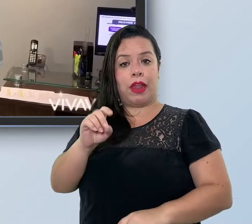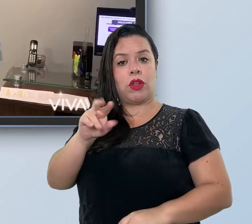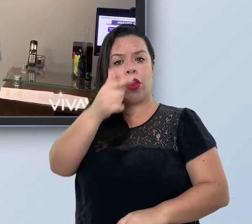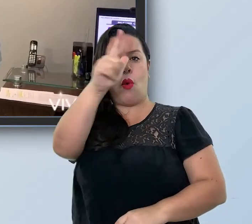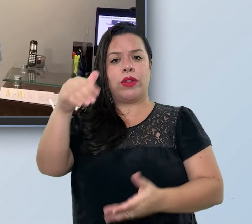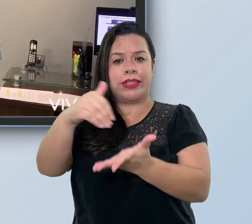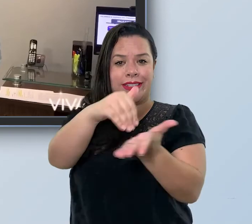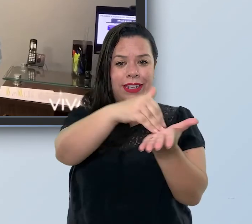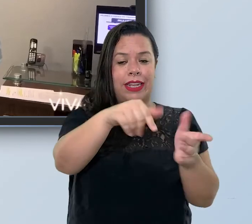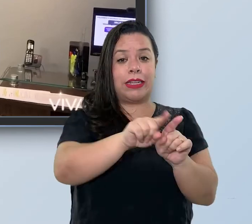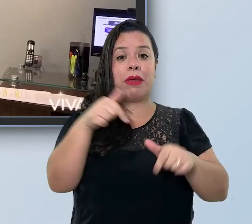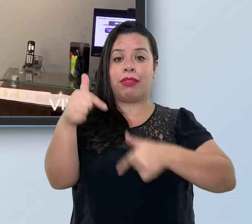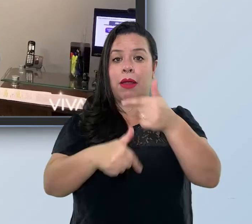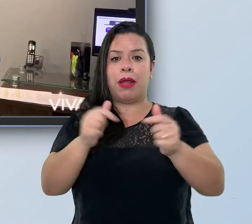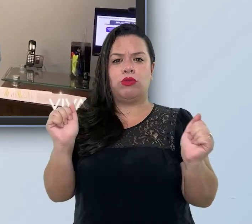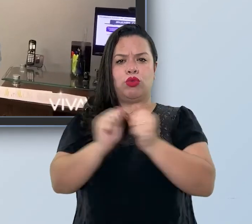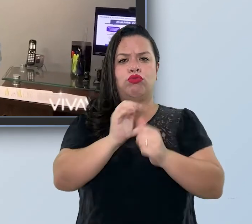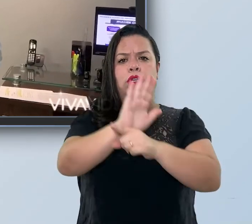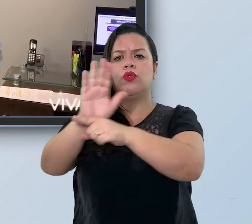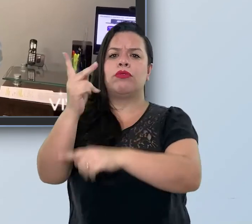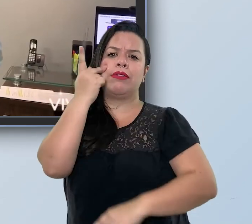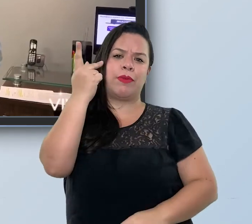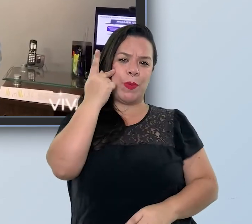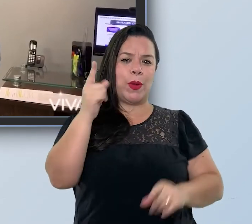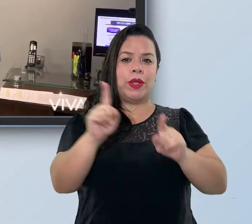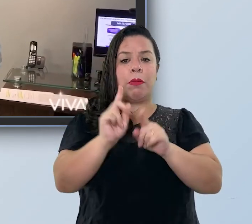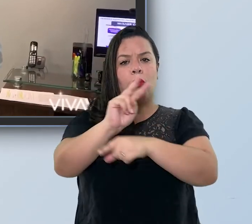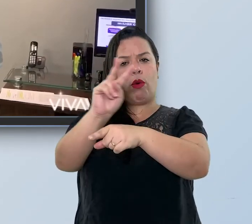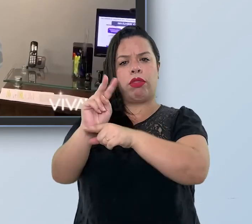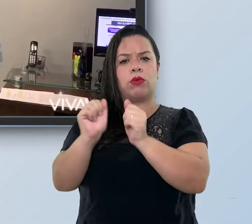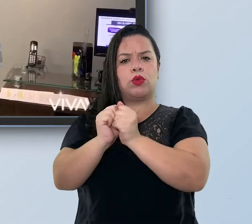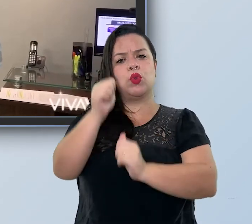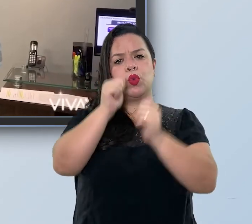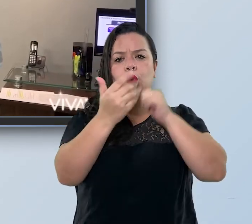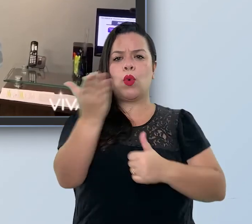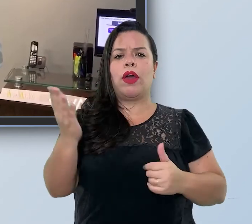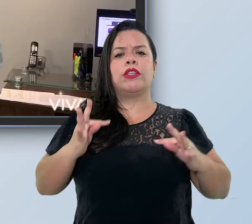Dória e as demais secretarias, trabalhando por São Paulo e cuidando,